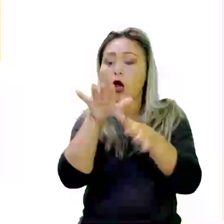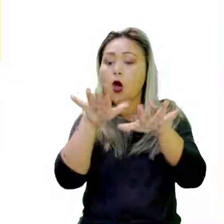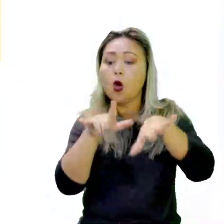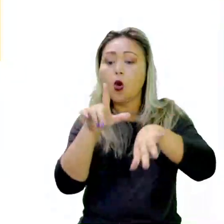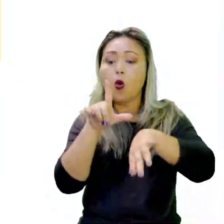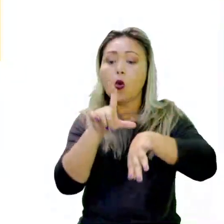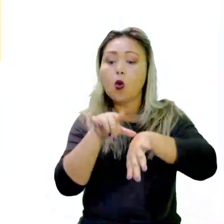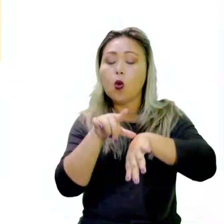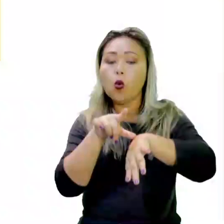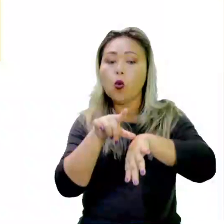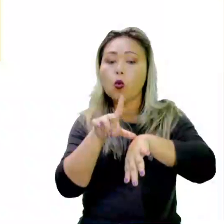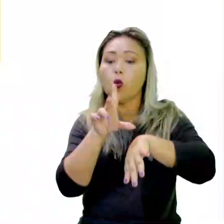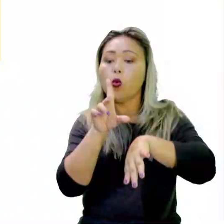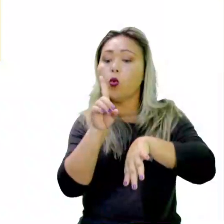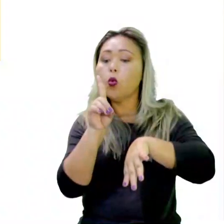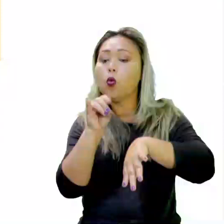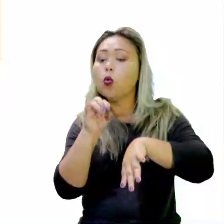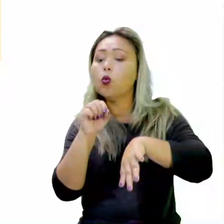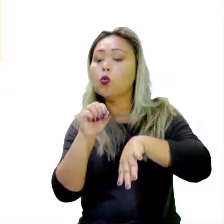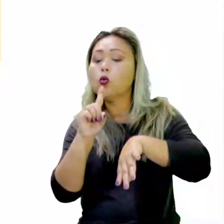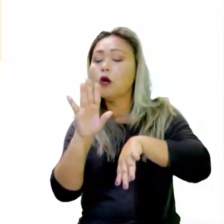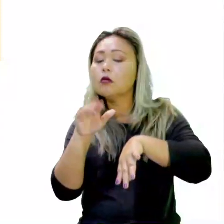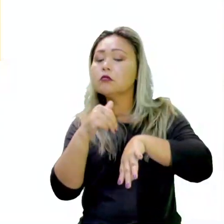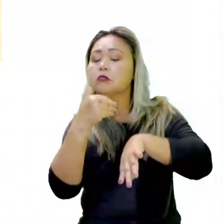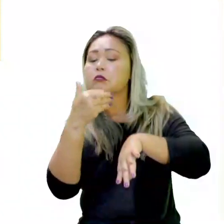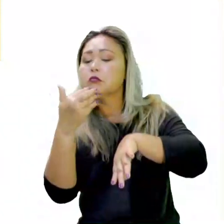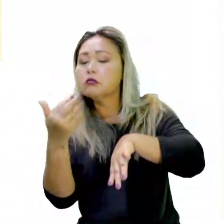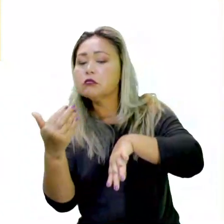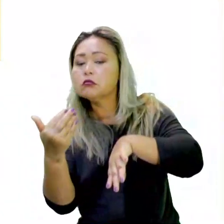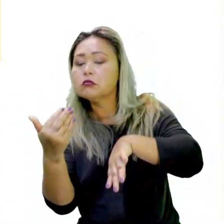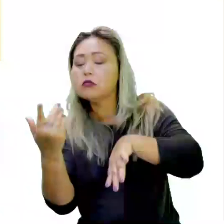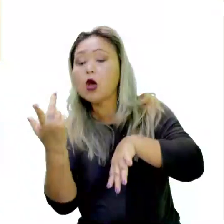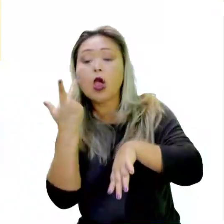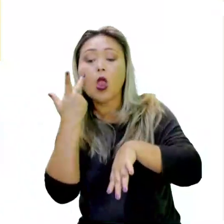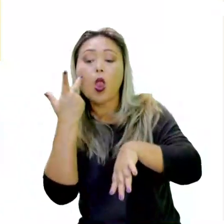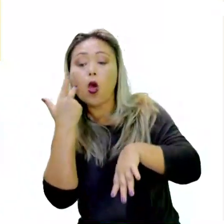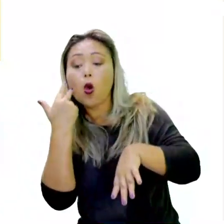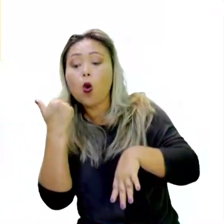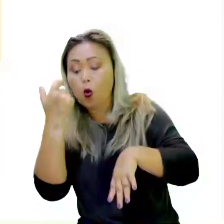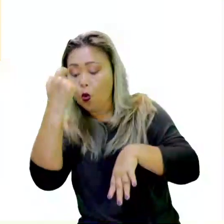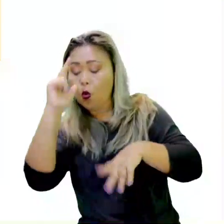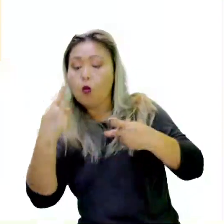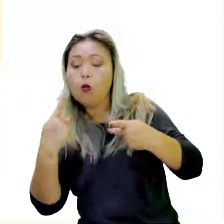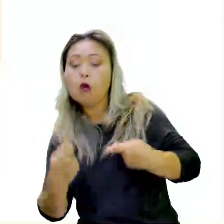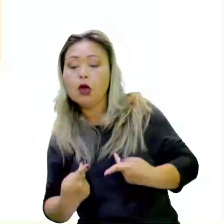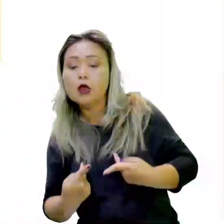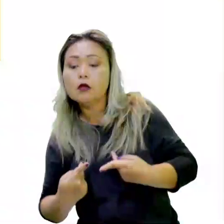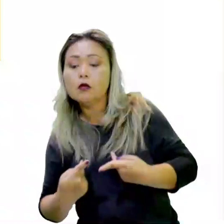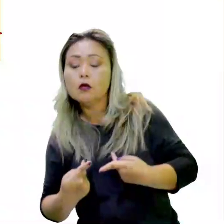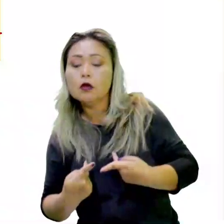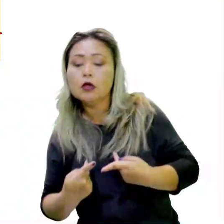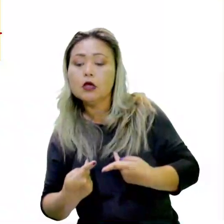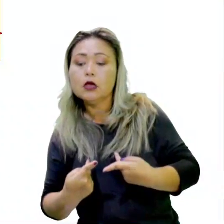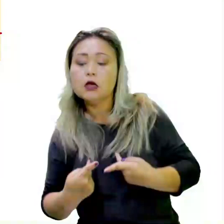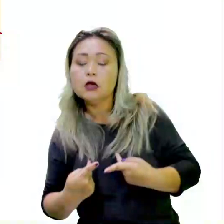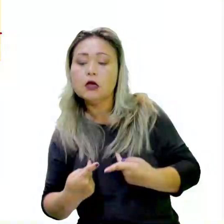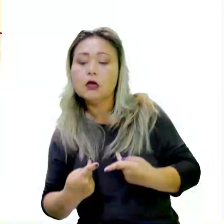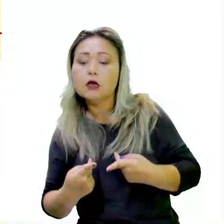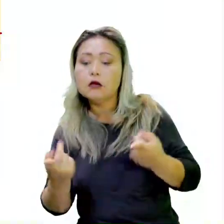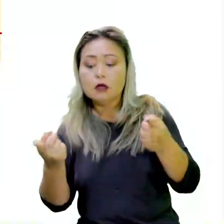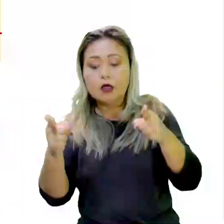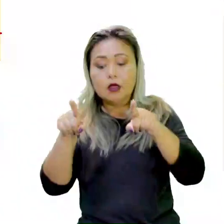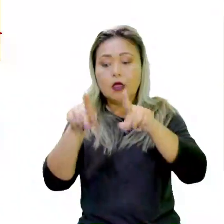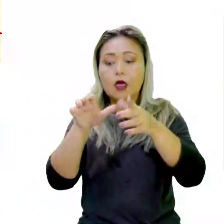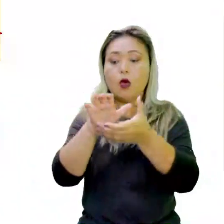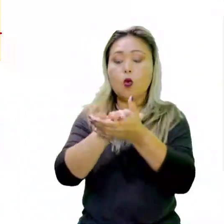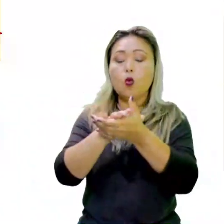algumas horas do dia todo em que ele ficava normal, humano, e aí desse